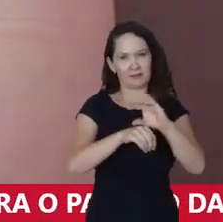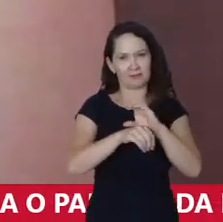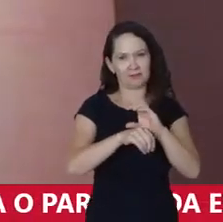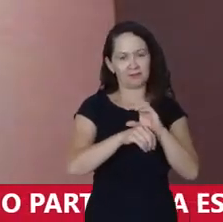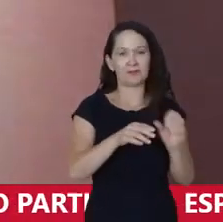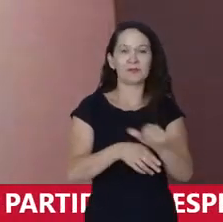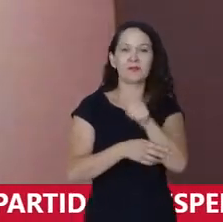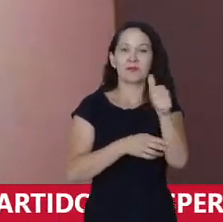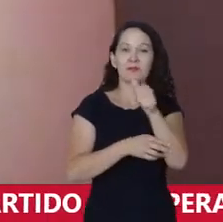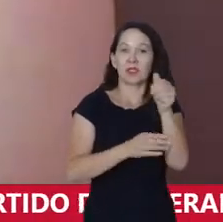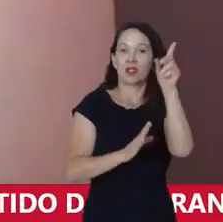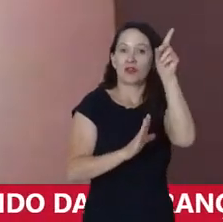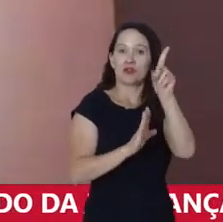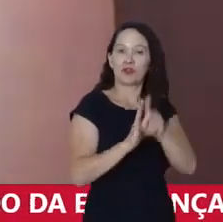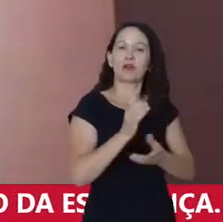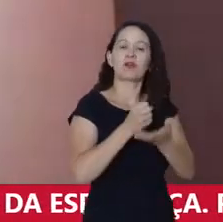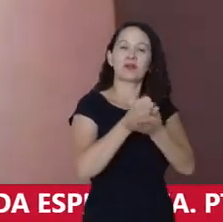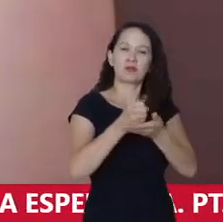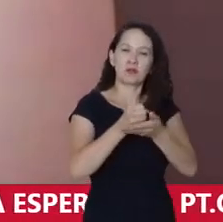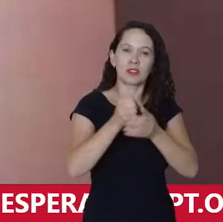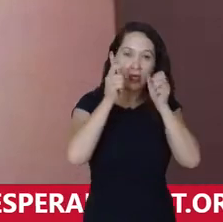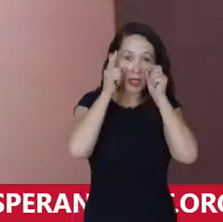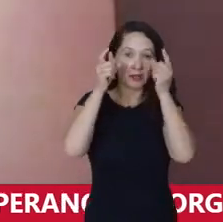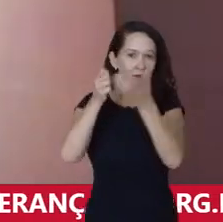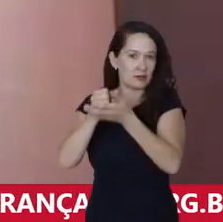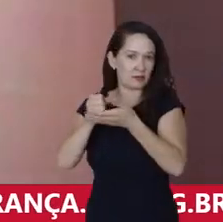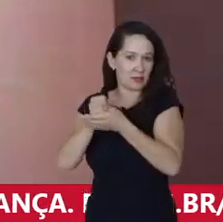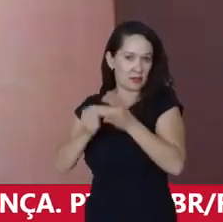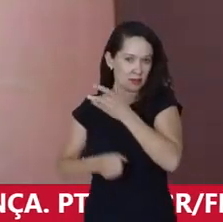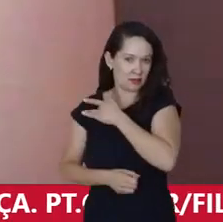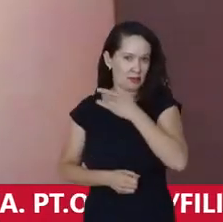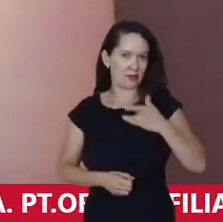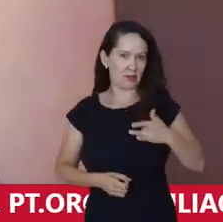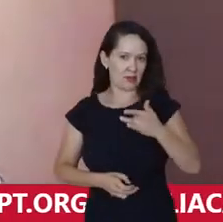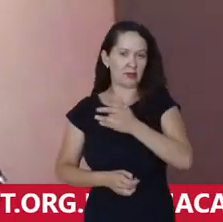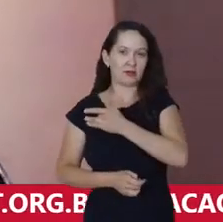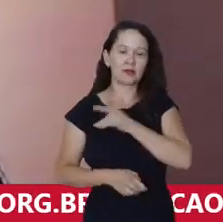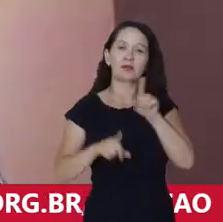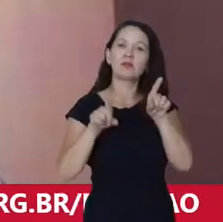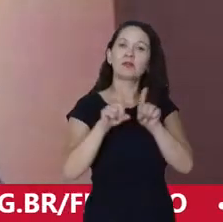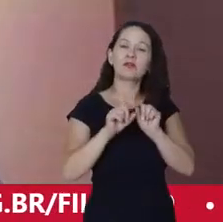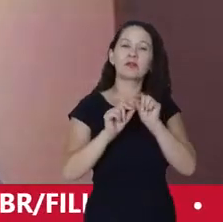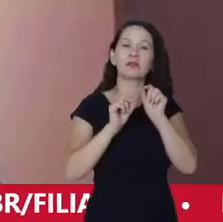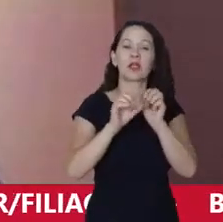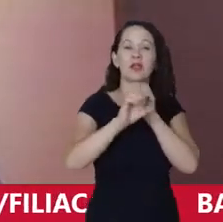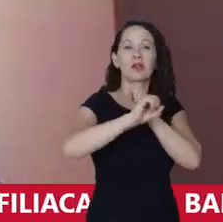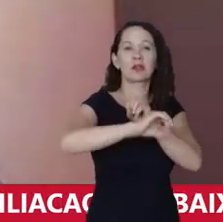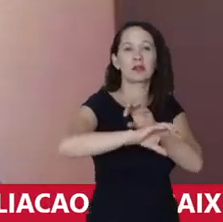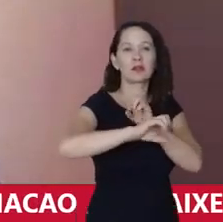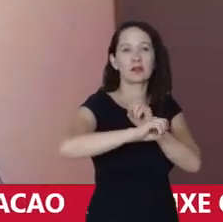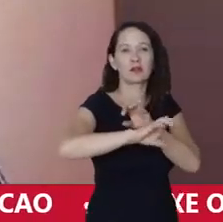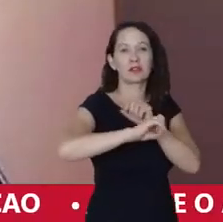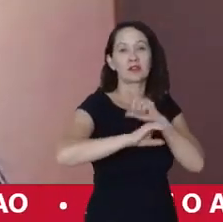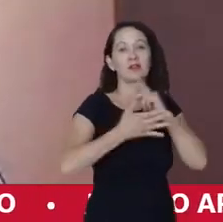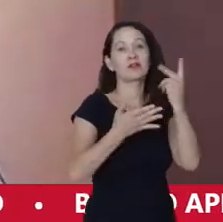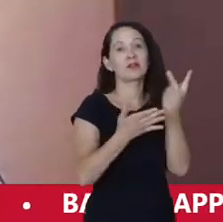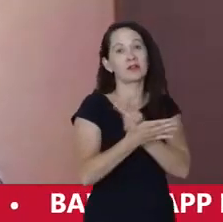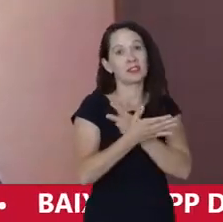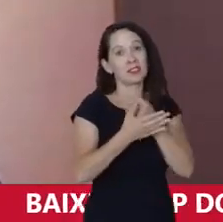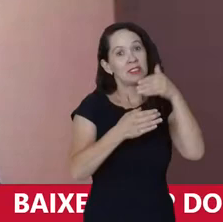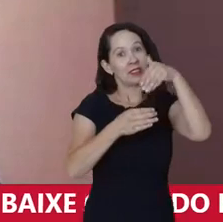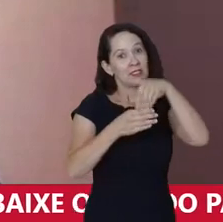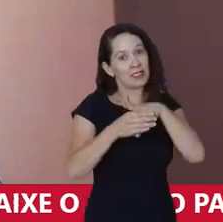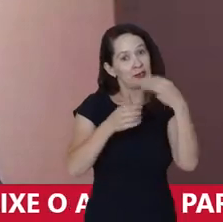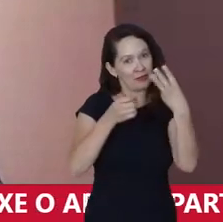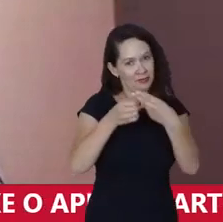Os primeiros direitos básicos da atenção básica e da saúde e também da educação, ele ocorre feito